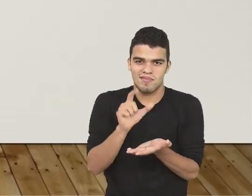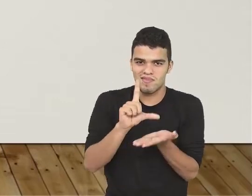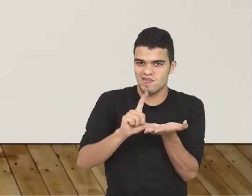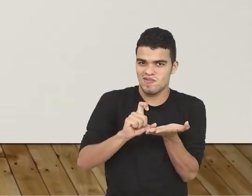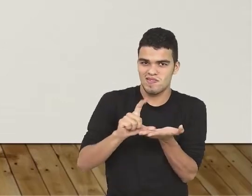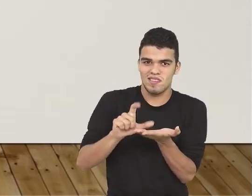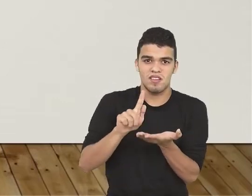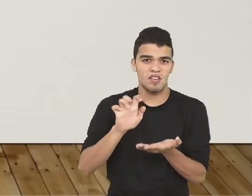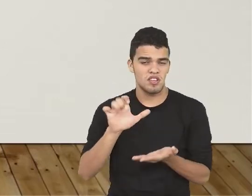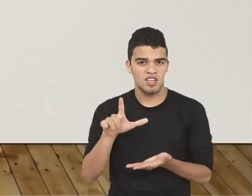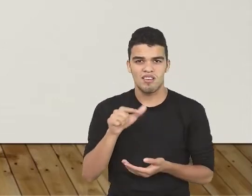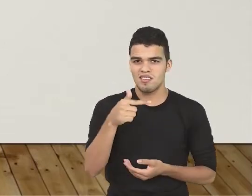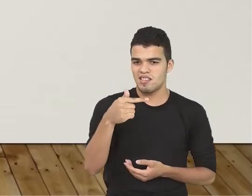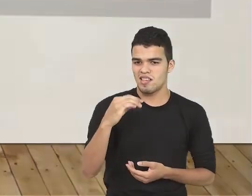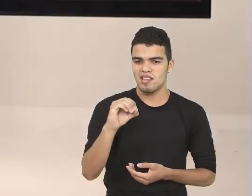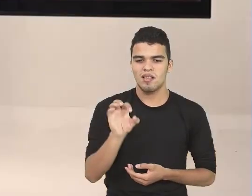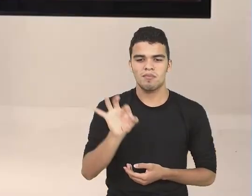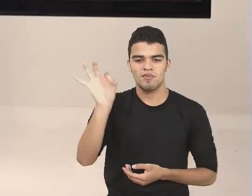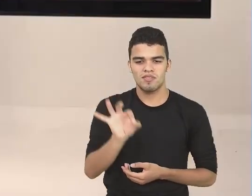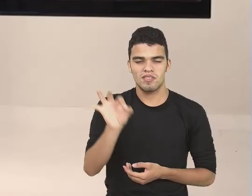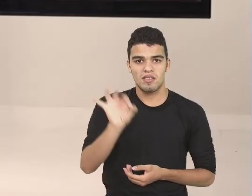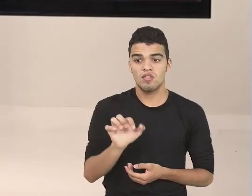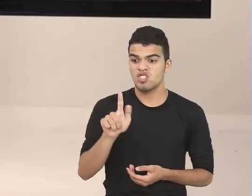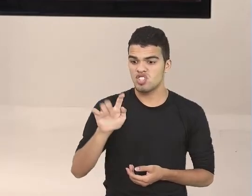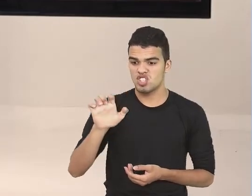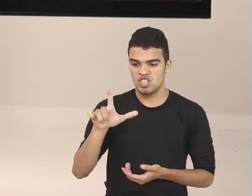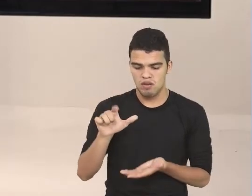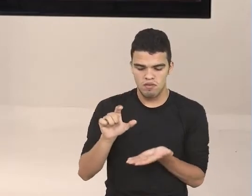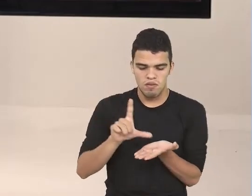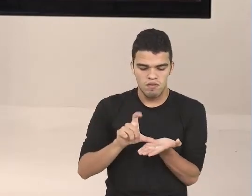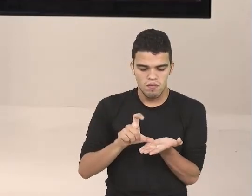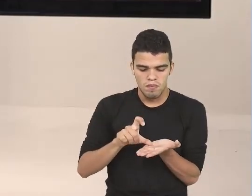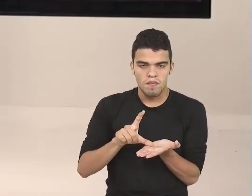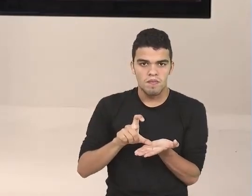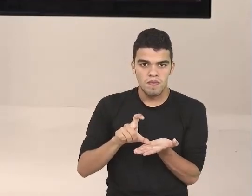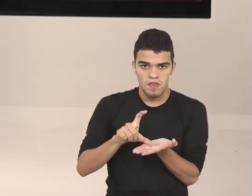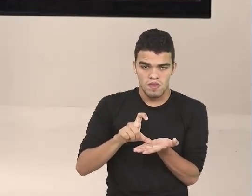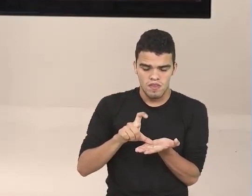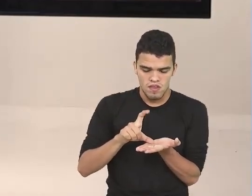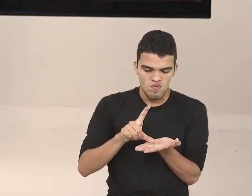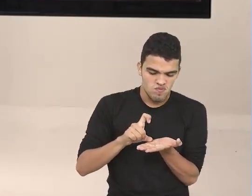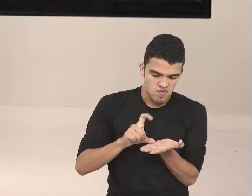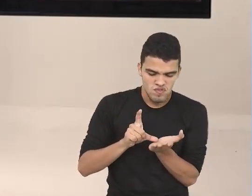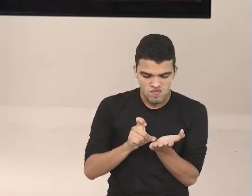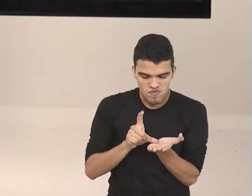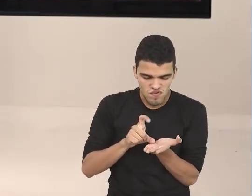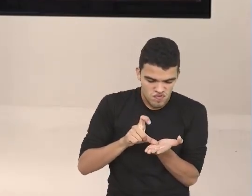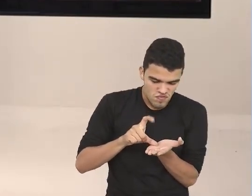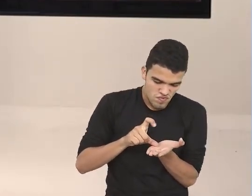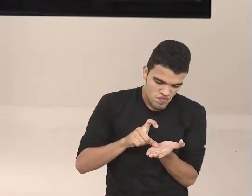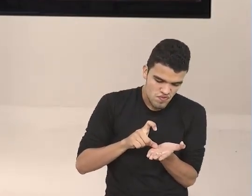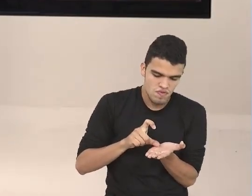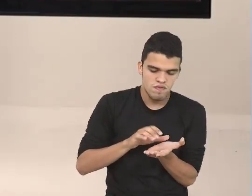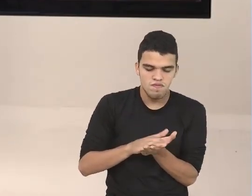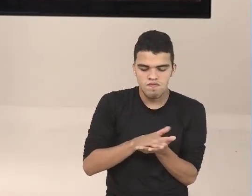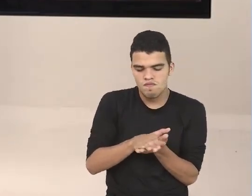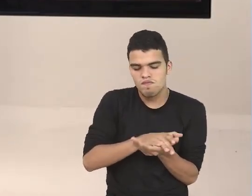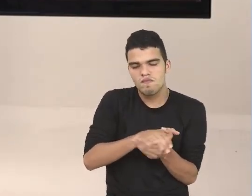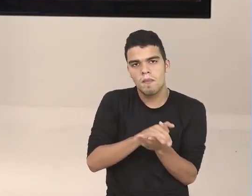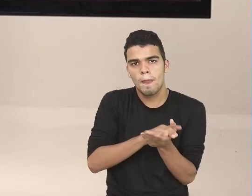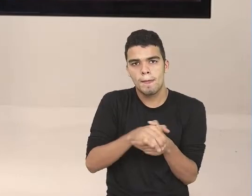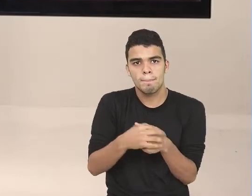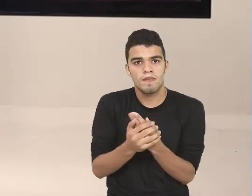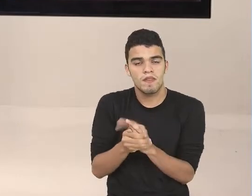ele ser um gel, ele consegue ficar mais tempo na mão. Então, quanto mais tempo esse álcool ele fica na sua